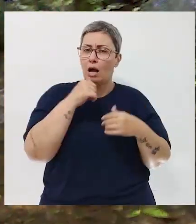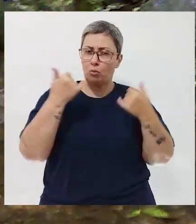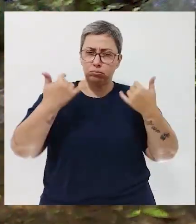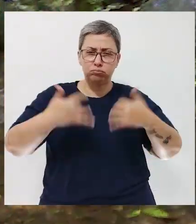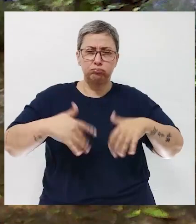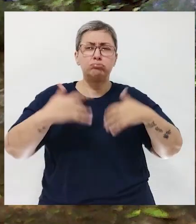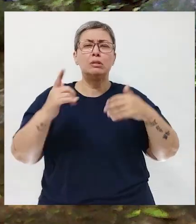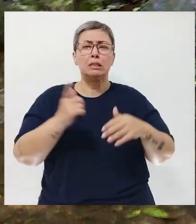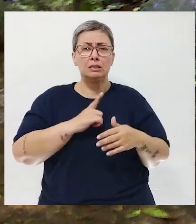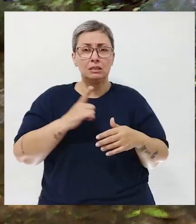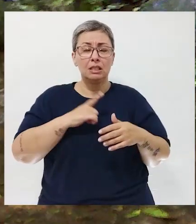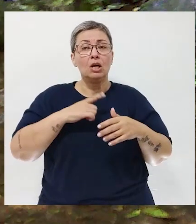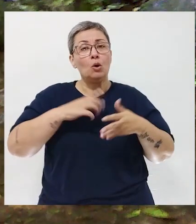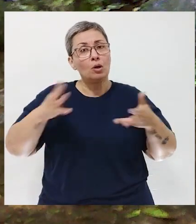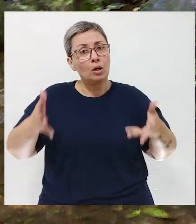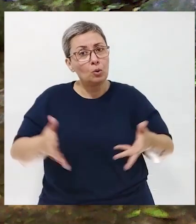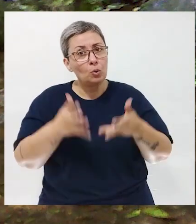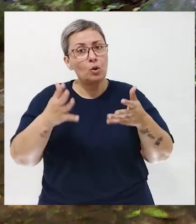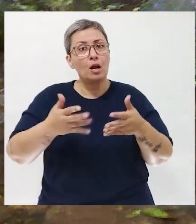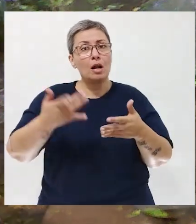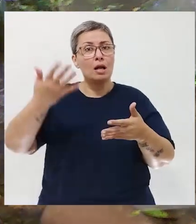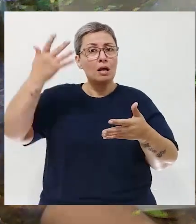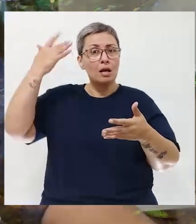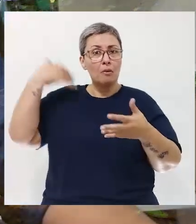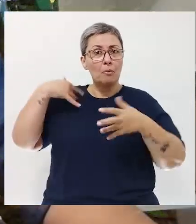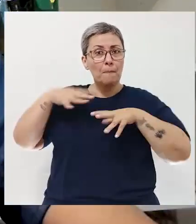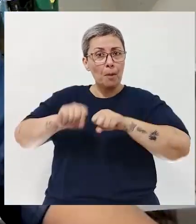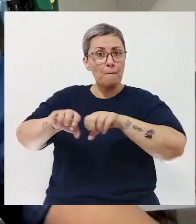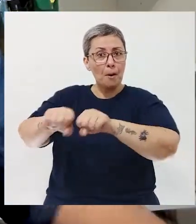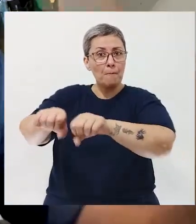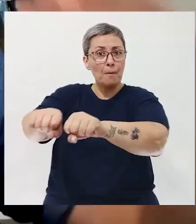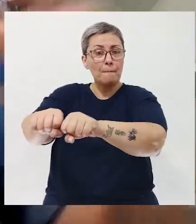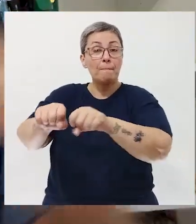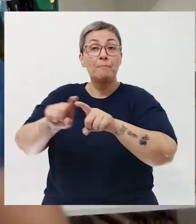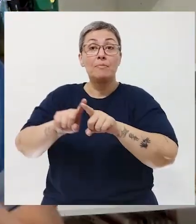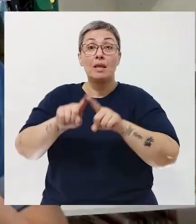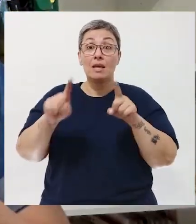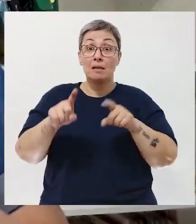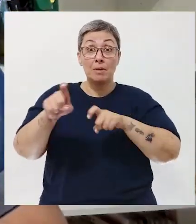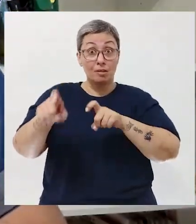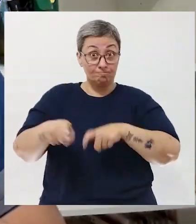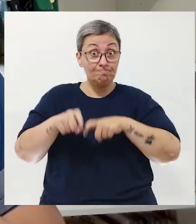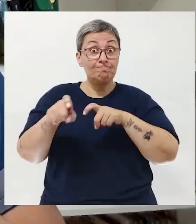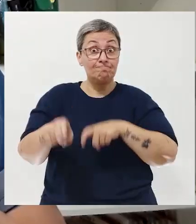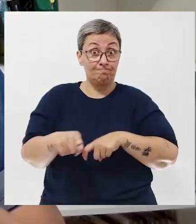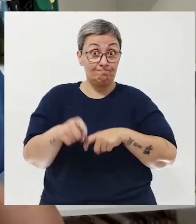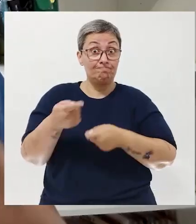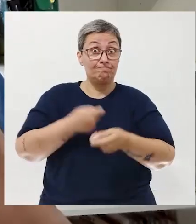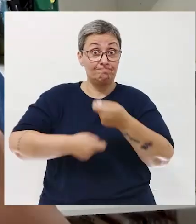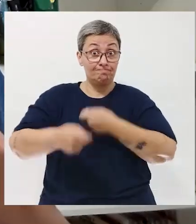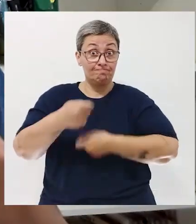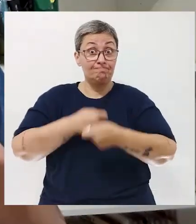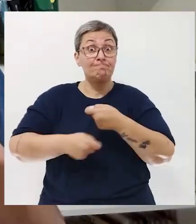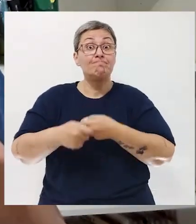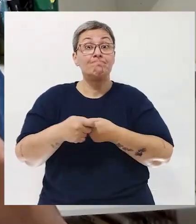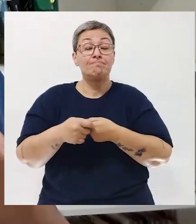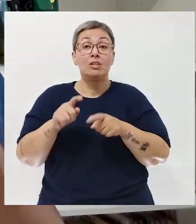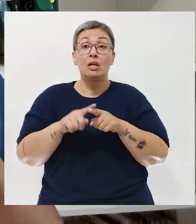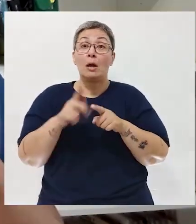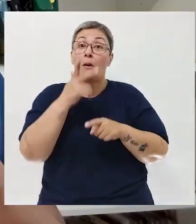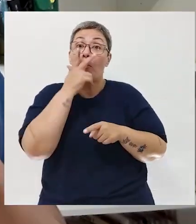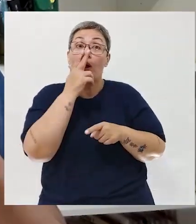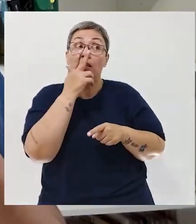hídricos, o que favoreceu o seu passado de ocupação e a economia agrícola, né? Parece